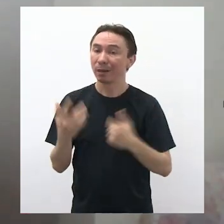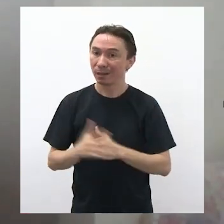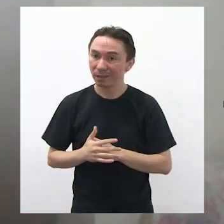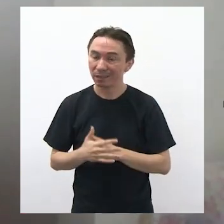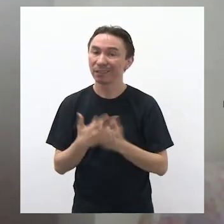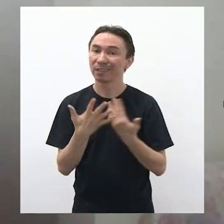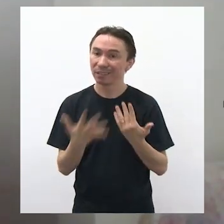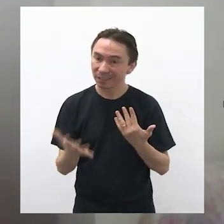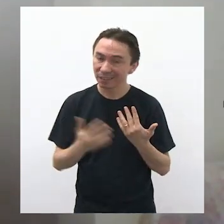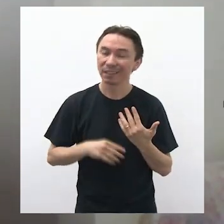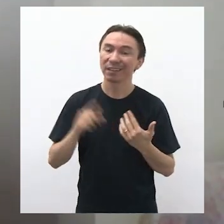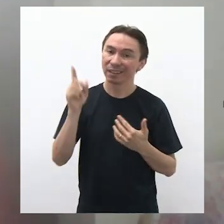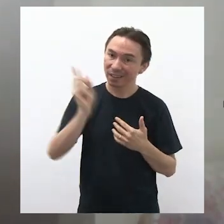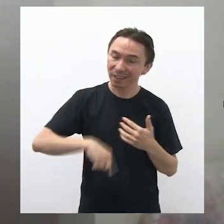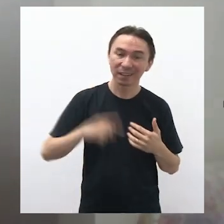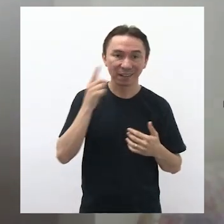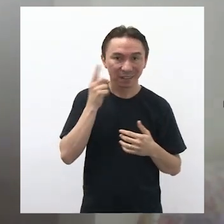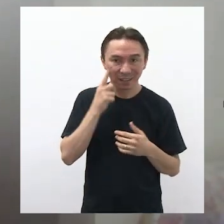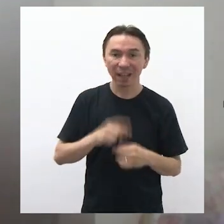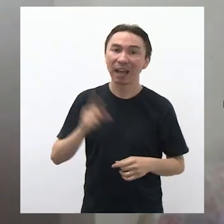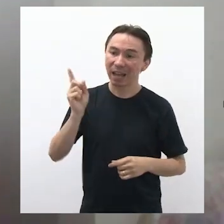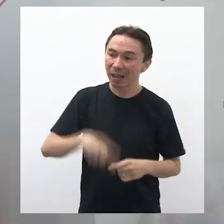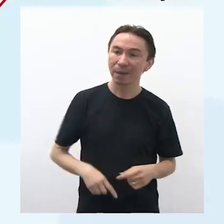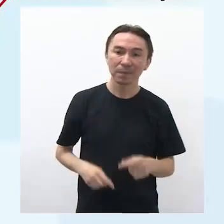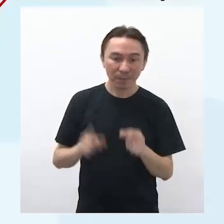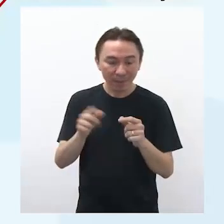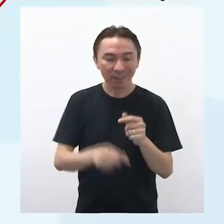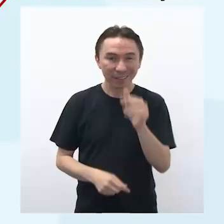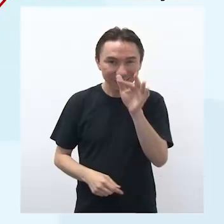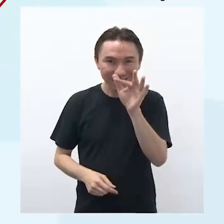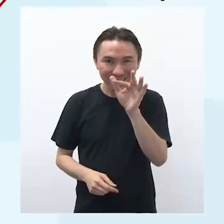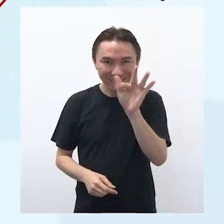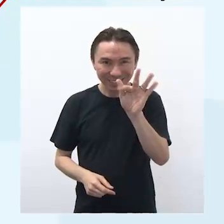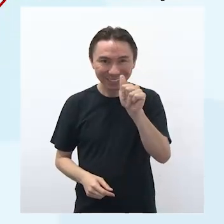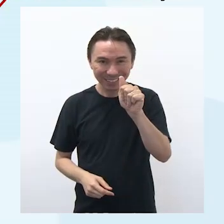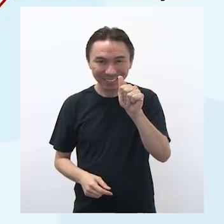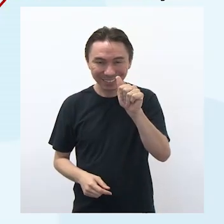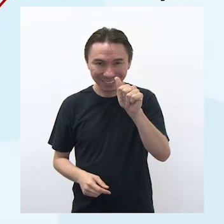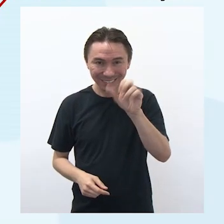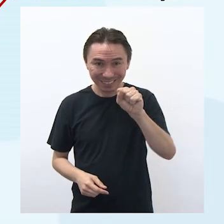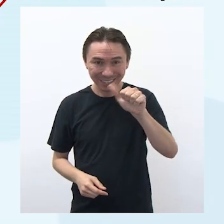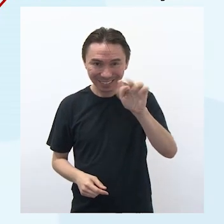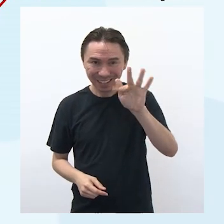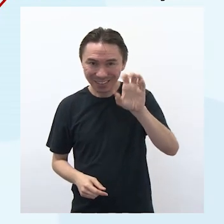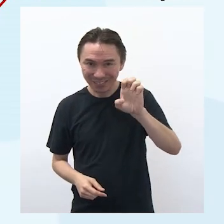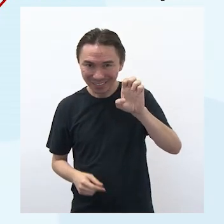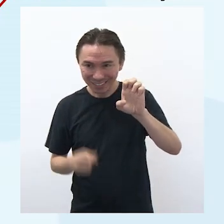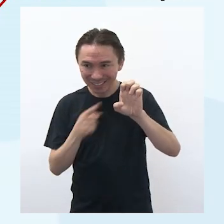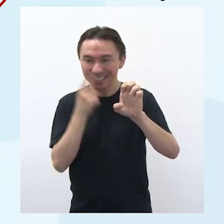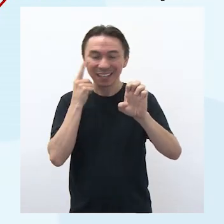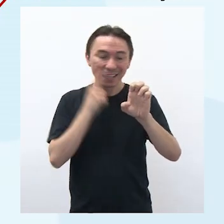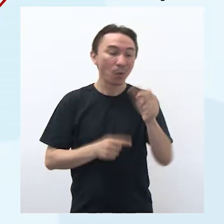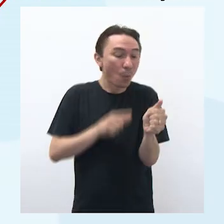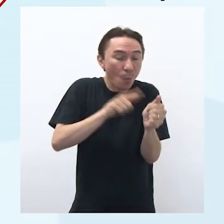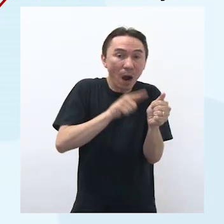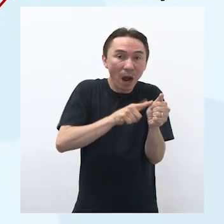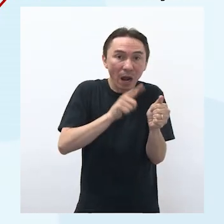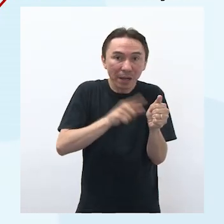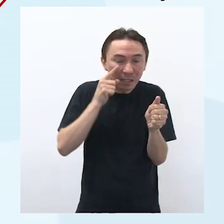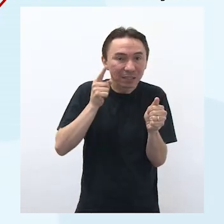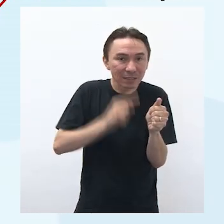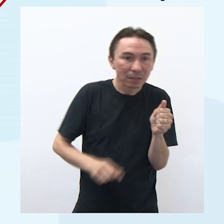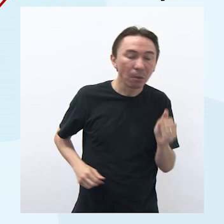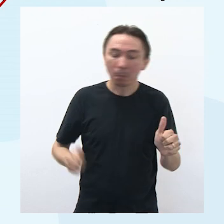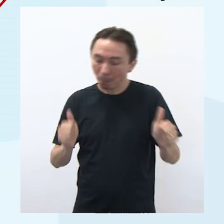garantido o A do SAFe, o ativo, que é colocar o estudante de forma ativa no seu processo. Quando eu